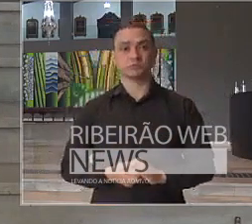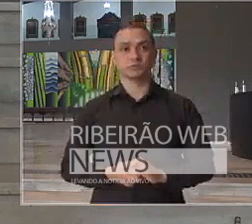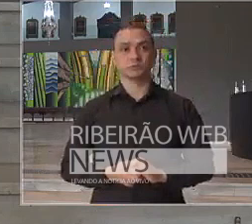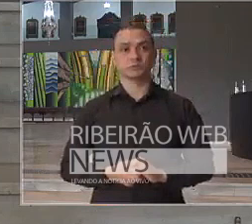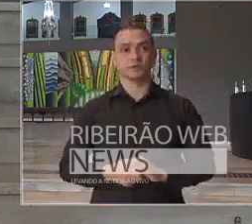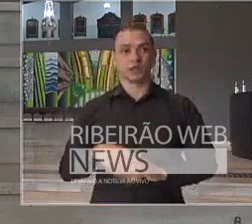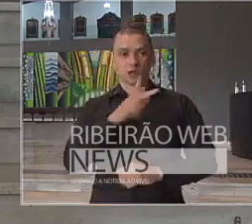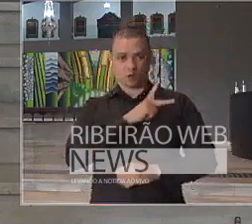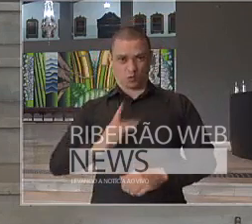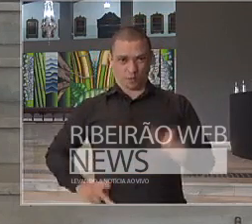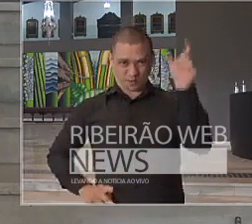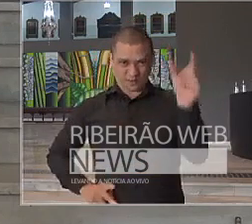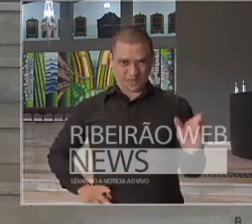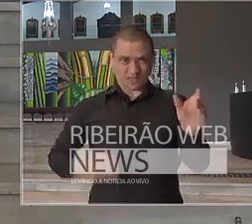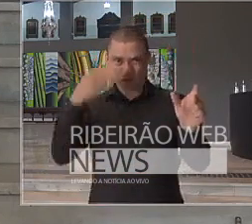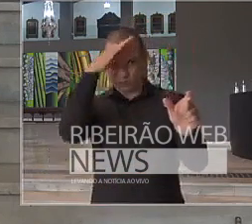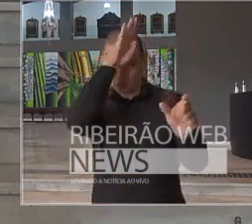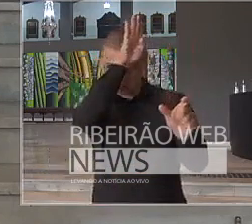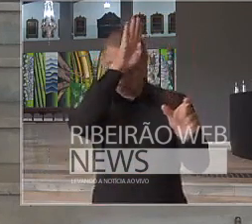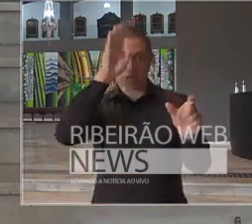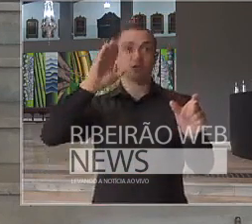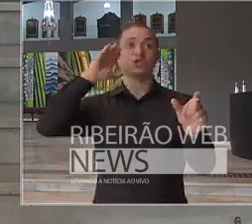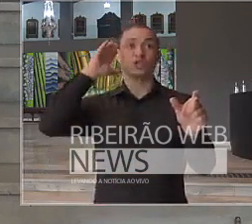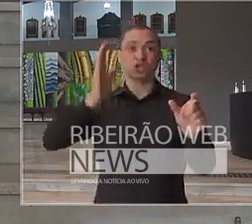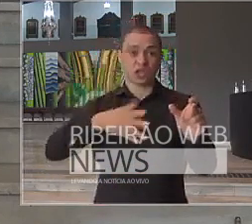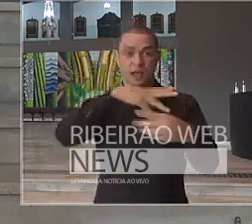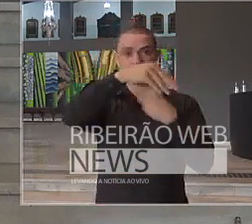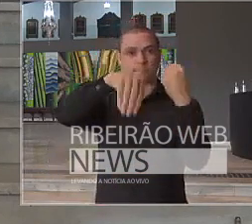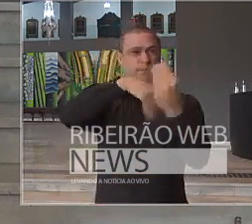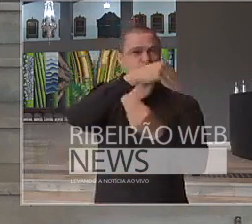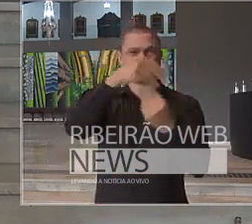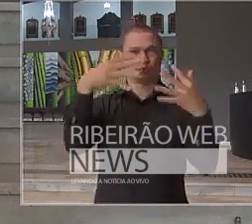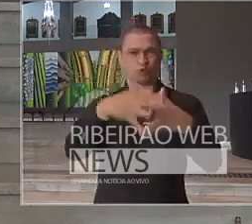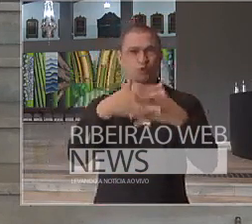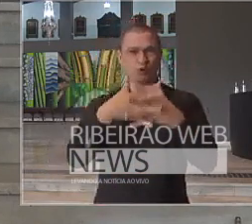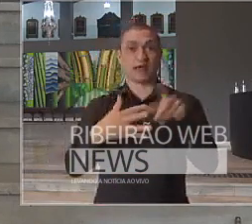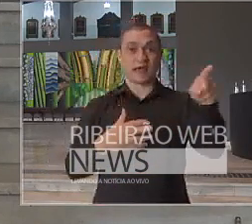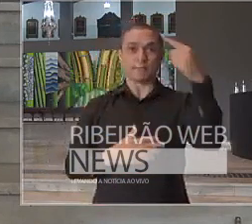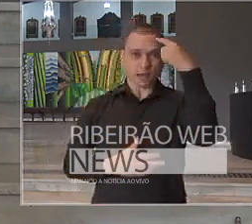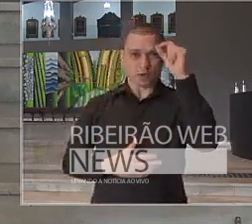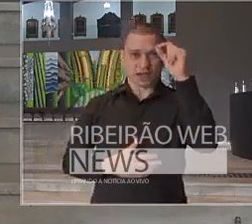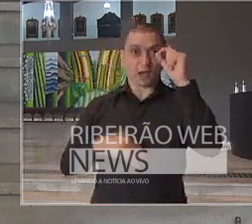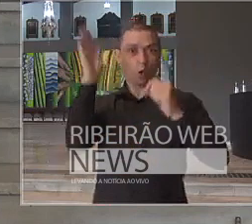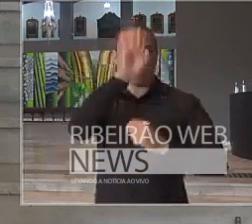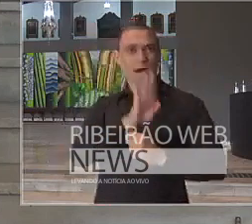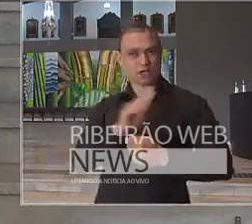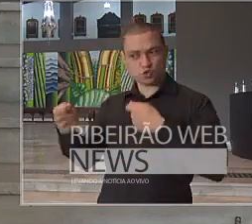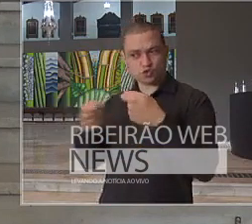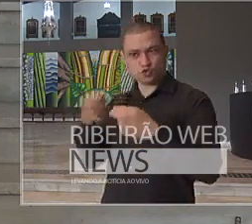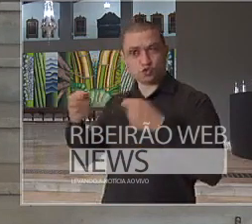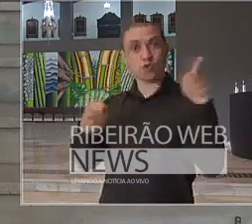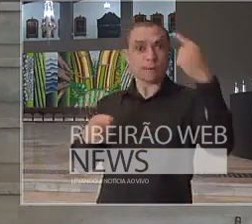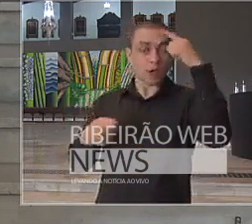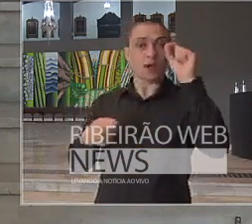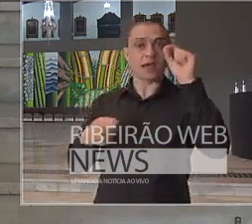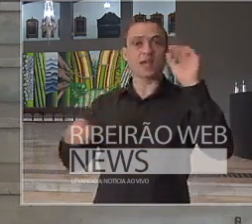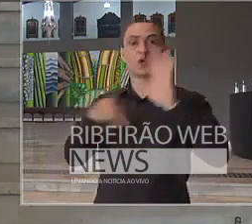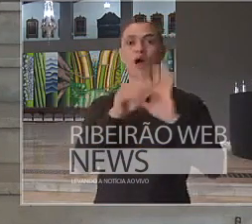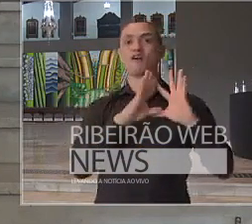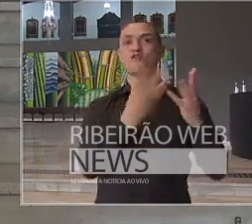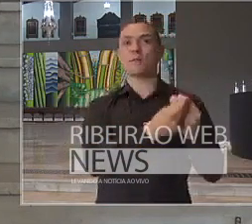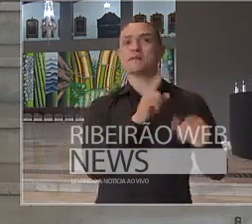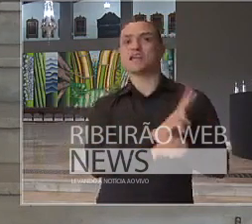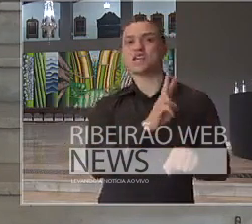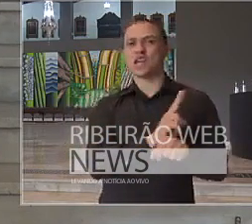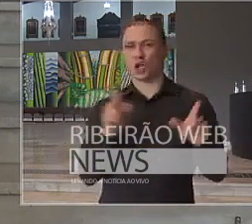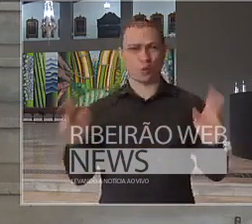o presidente bolsonaro mistura os canais e pensa que governaram o brasil é administrar a sua